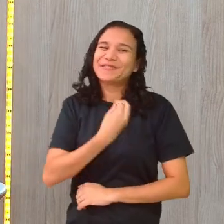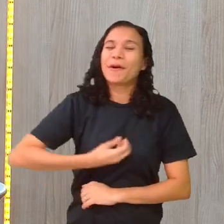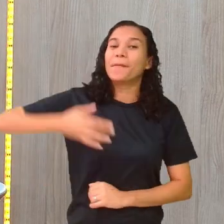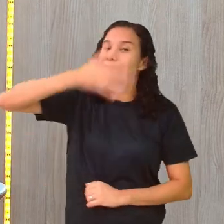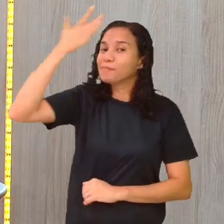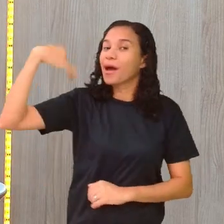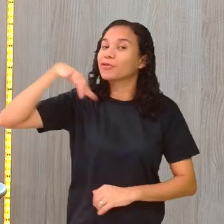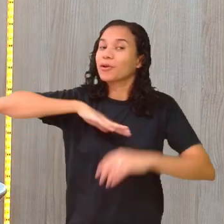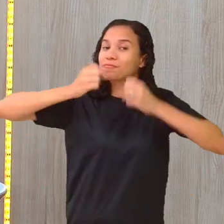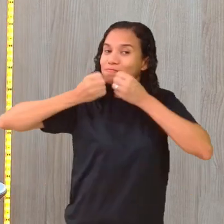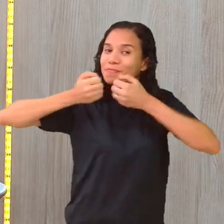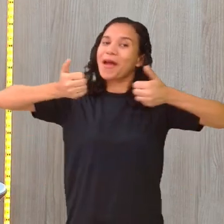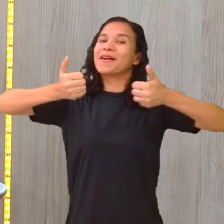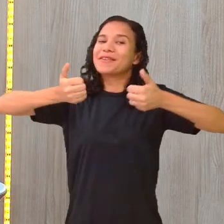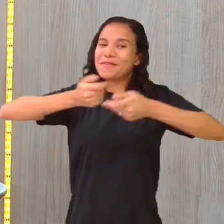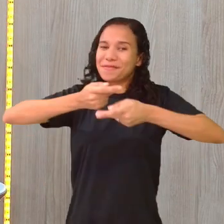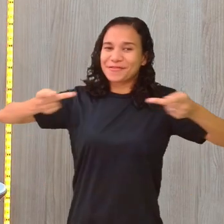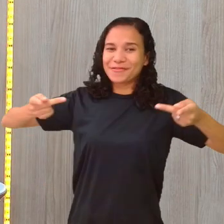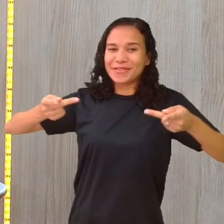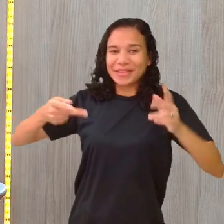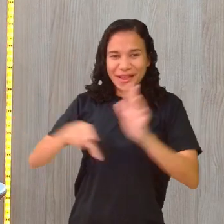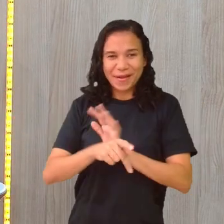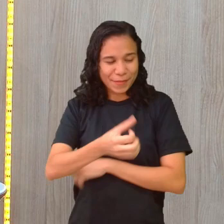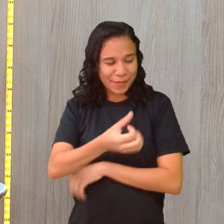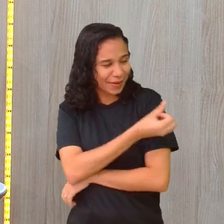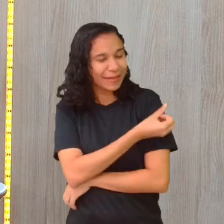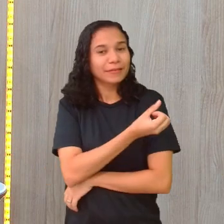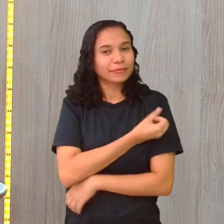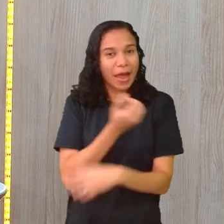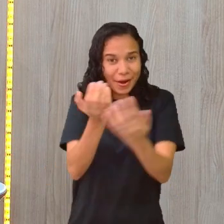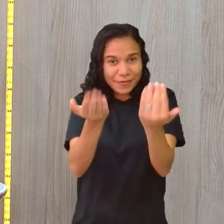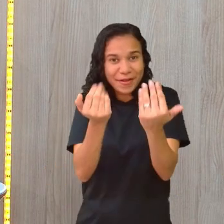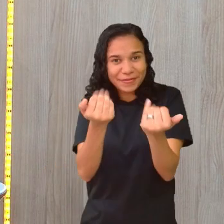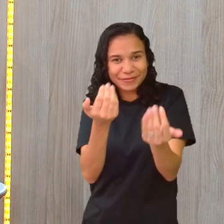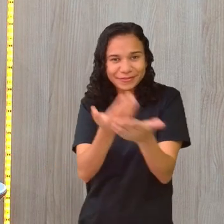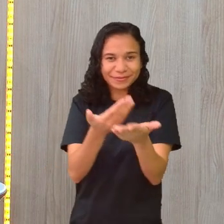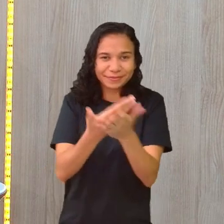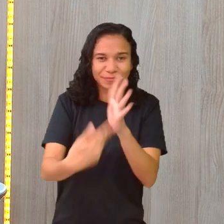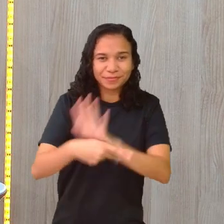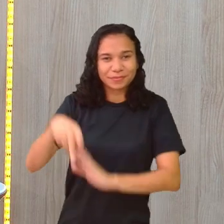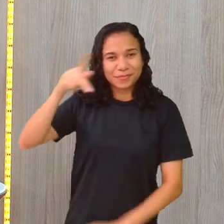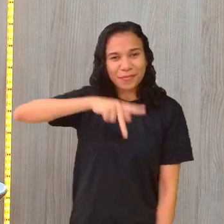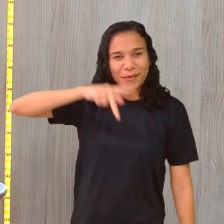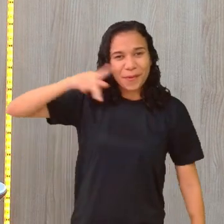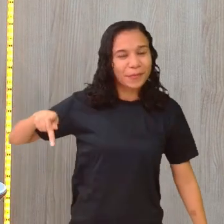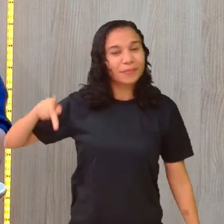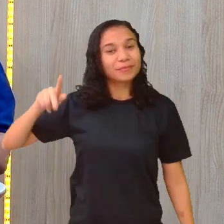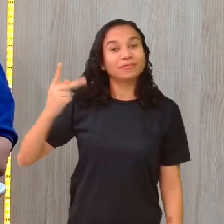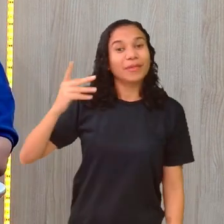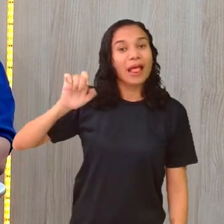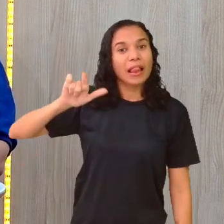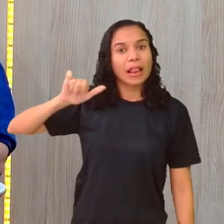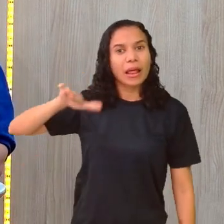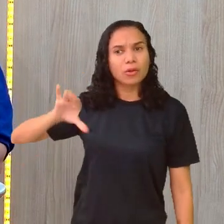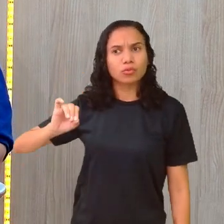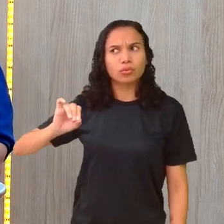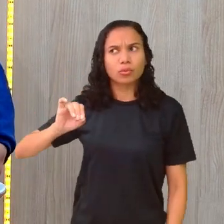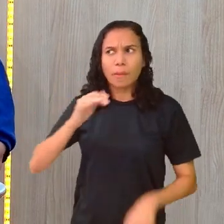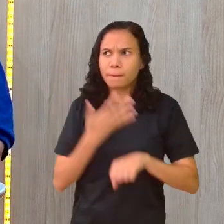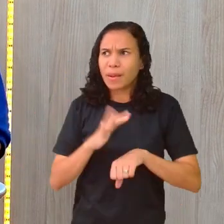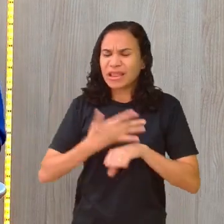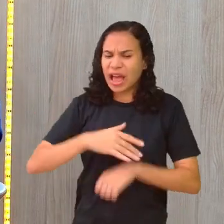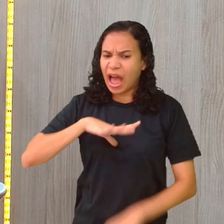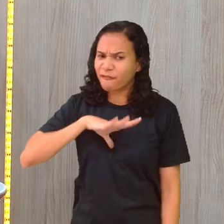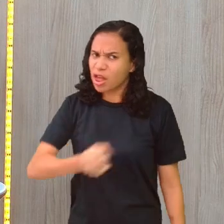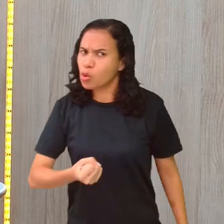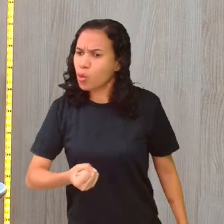Gente, tudo bem com vocês, sexto ano? Chega mais aqui para essa aula do professor Heleno. Práticas de aventuras,